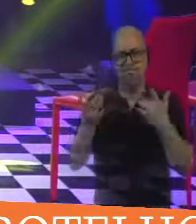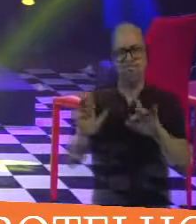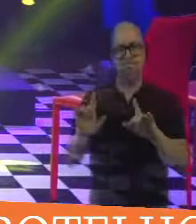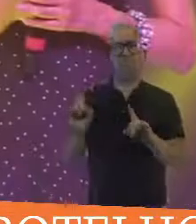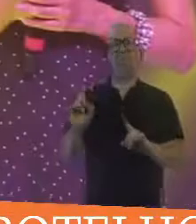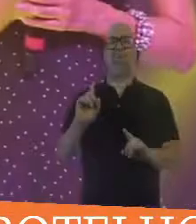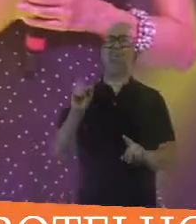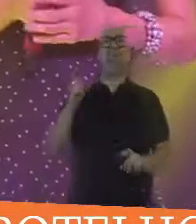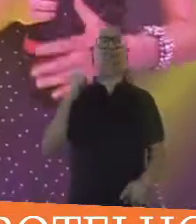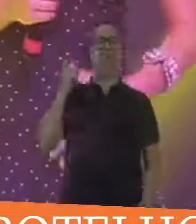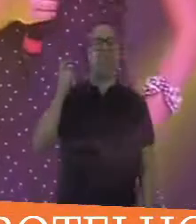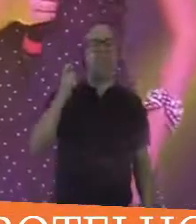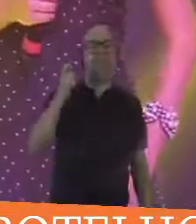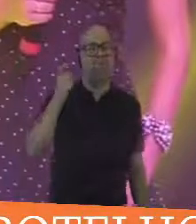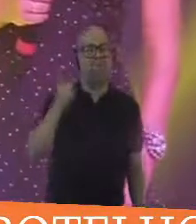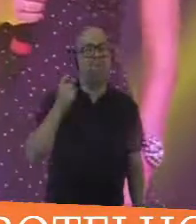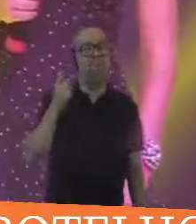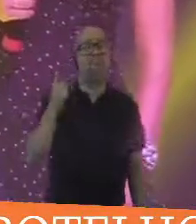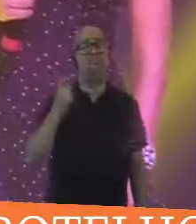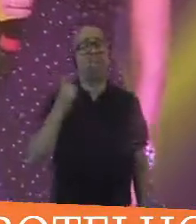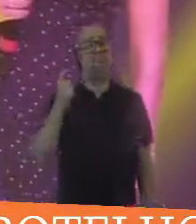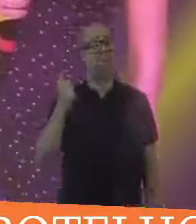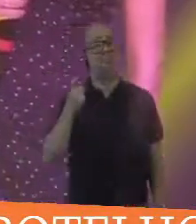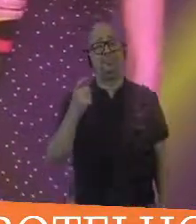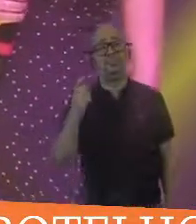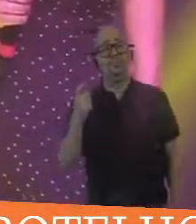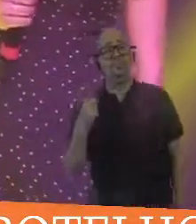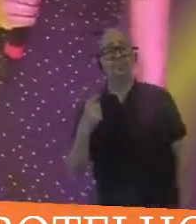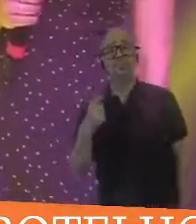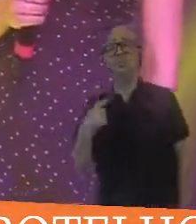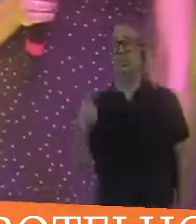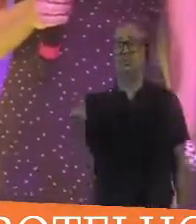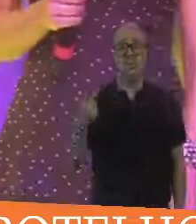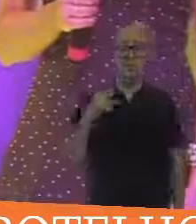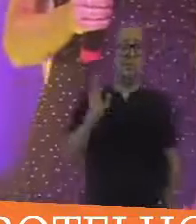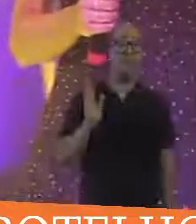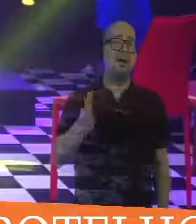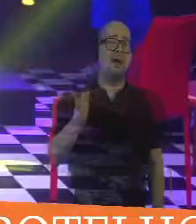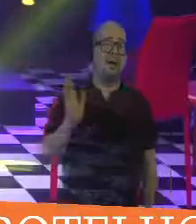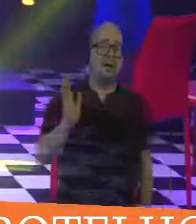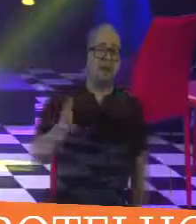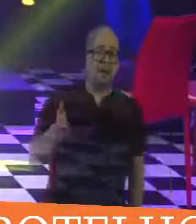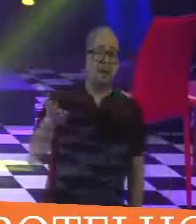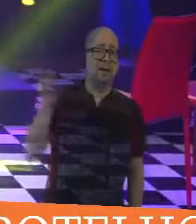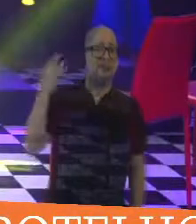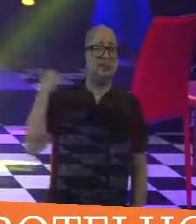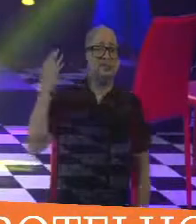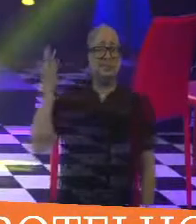Nós já tivemos